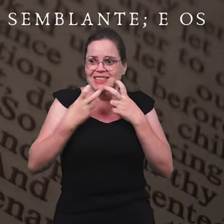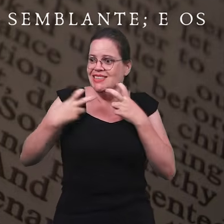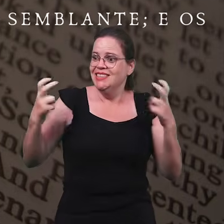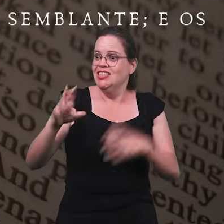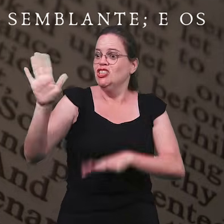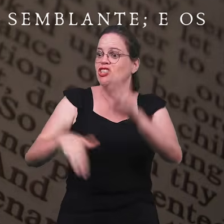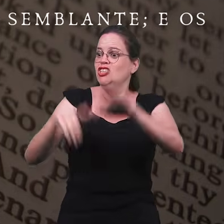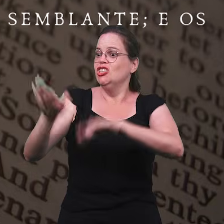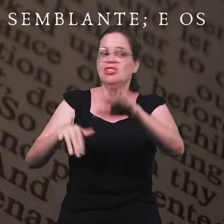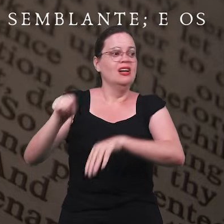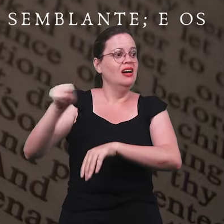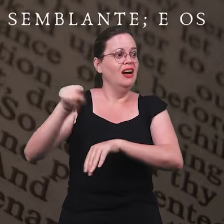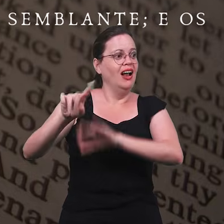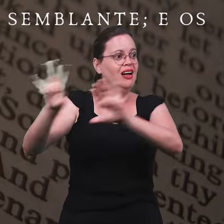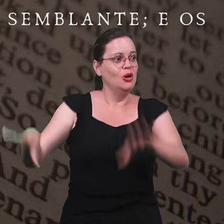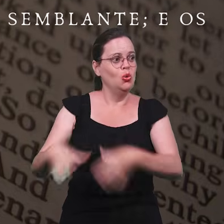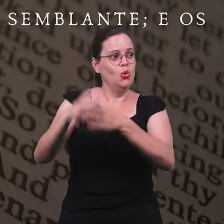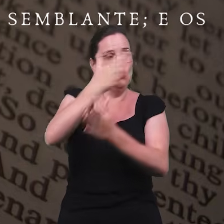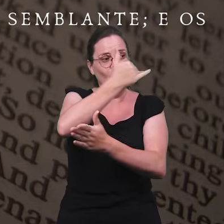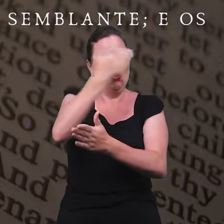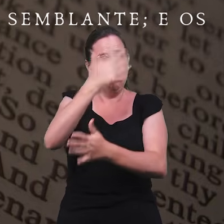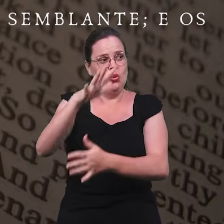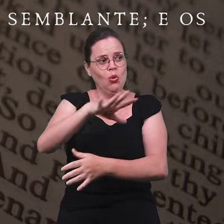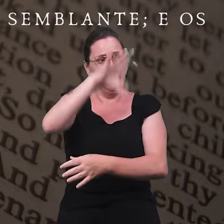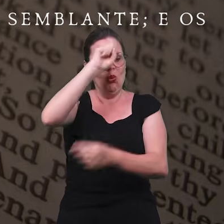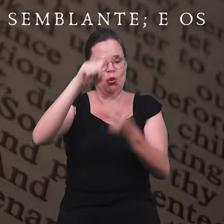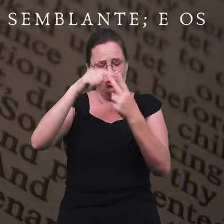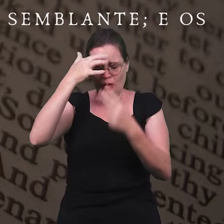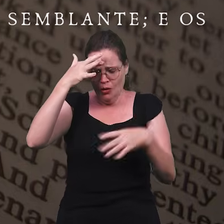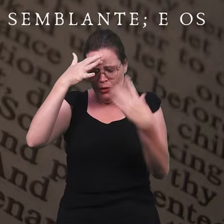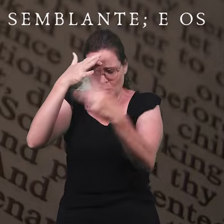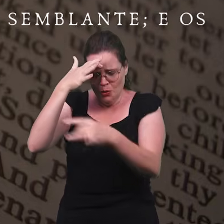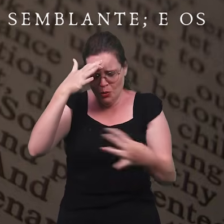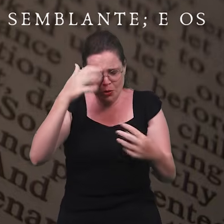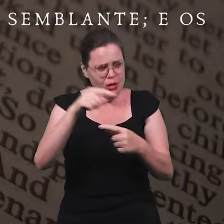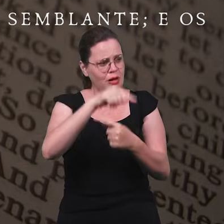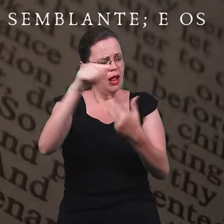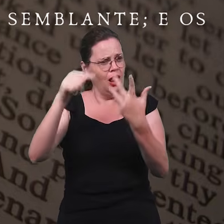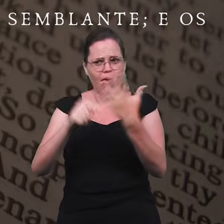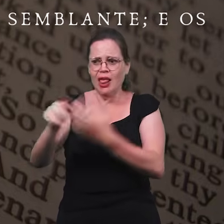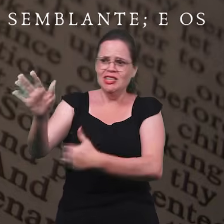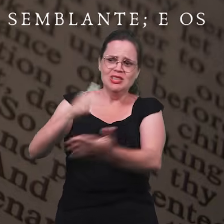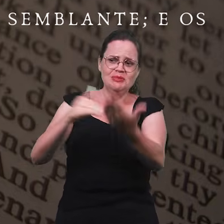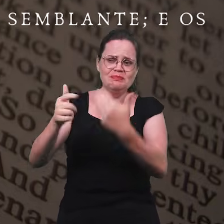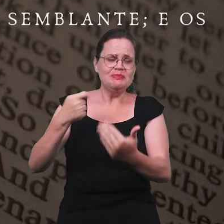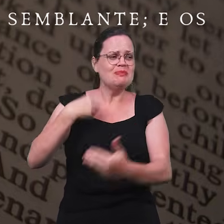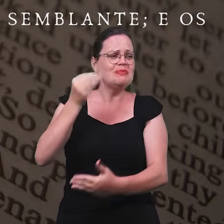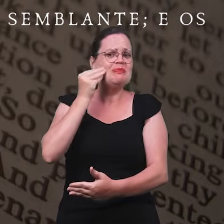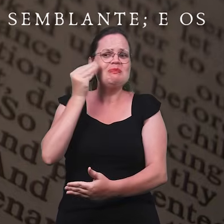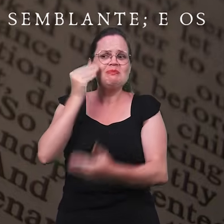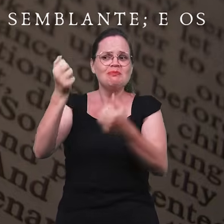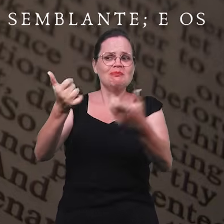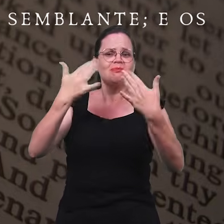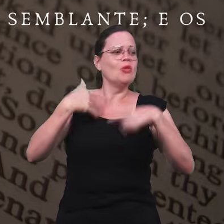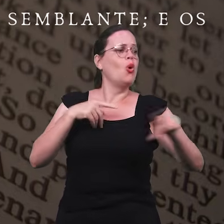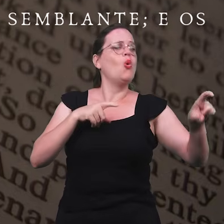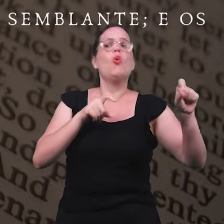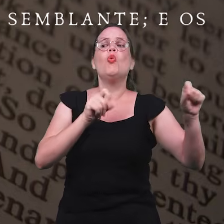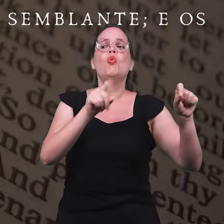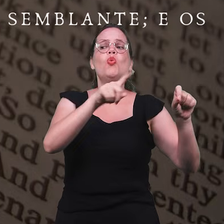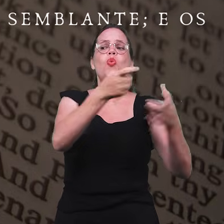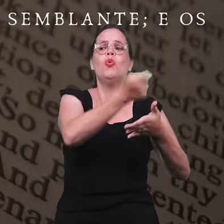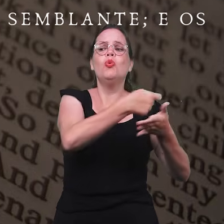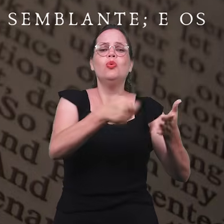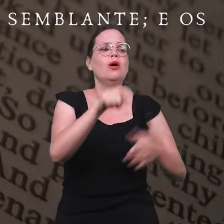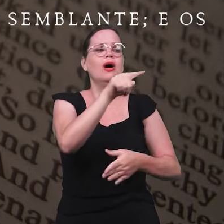se introduzissem os astrólogos, os caldeus e os adivinhadores, e falou o rei e disse aos sábios